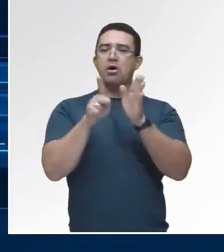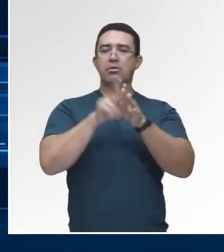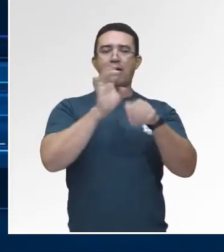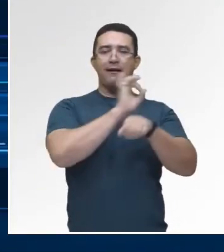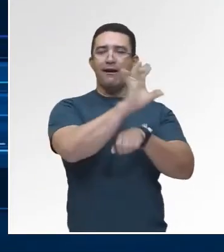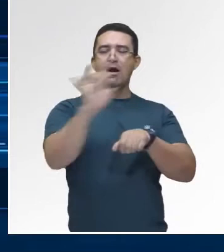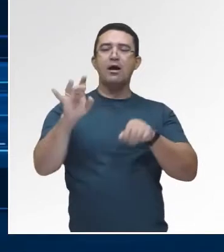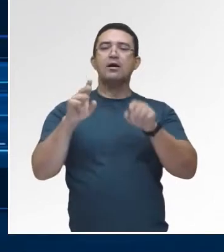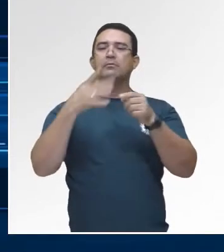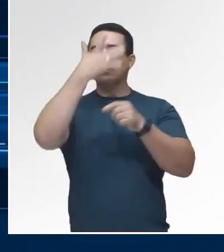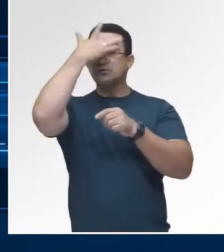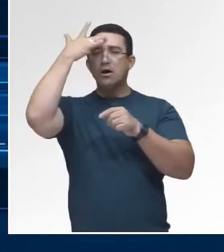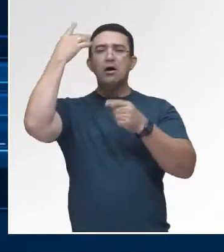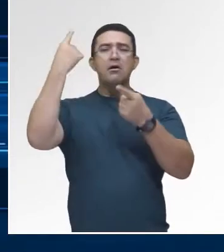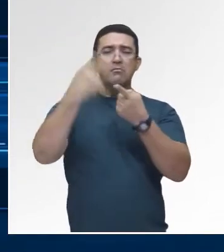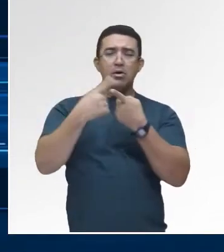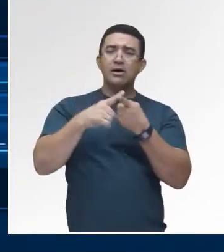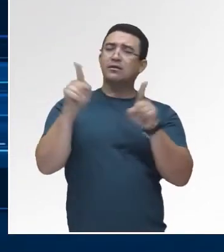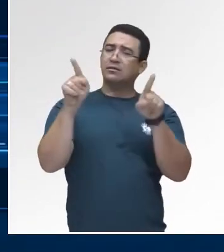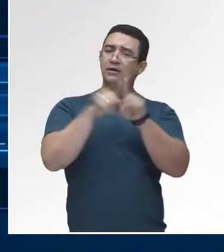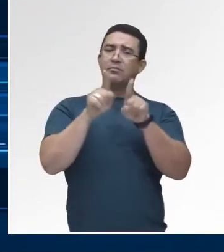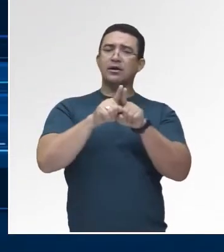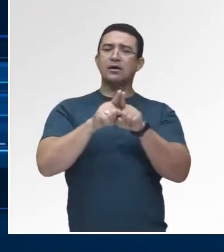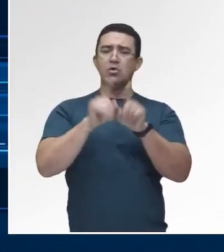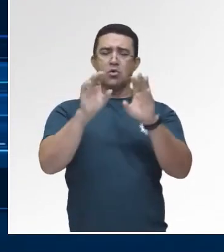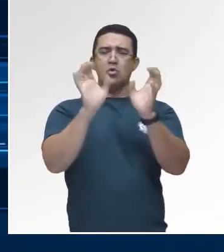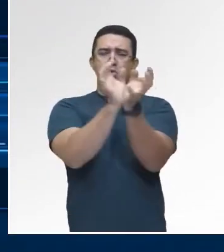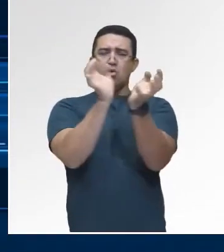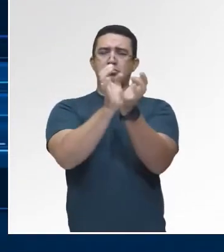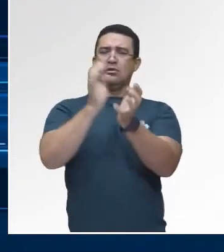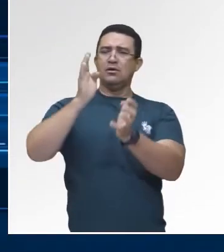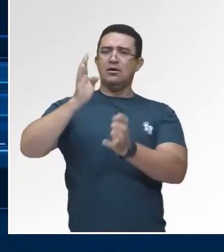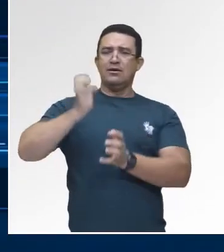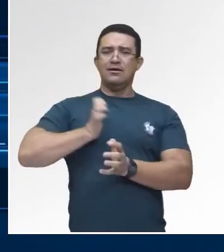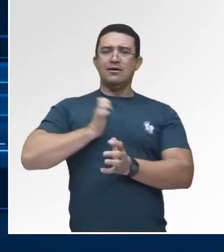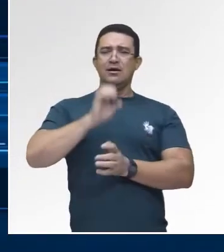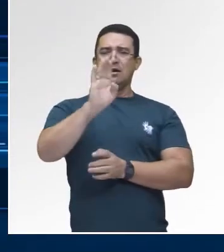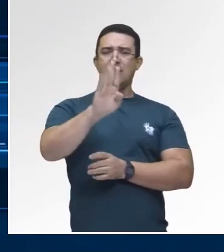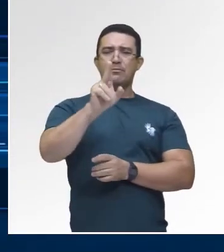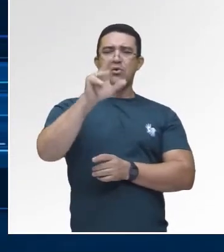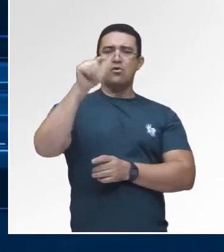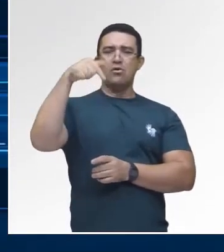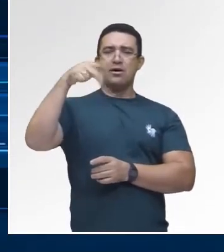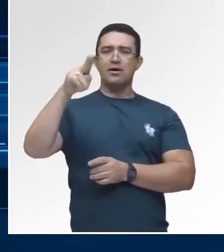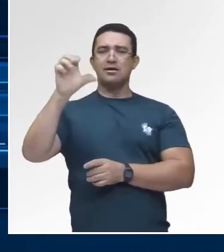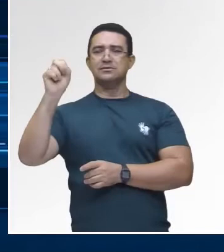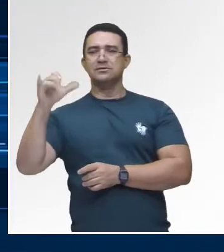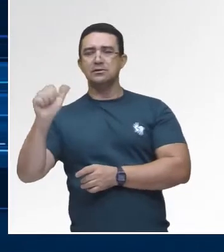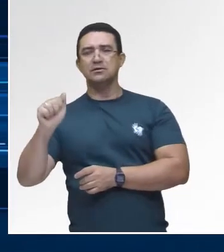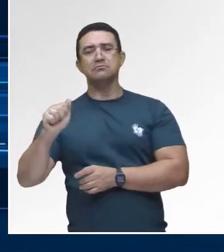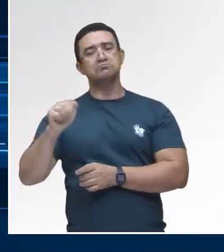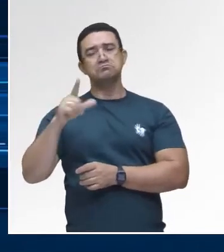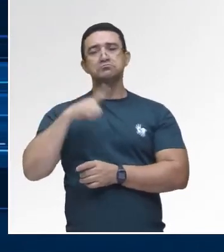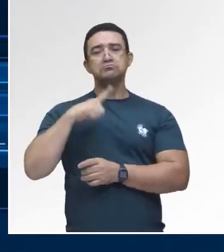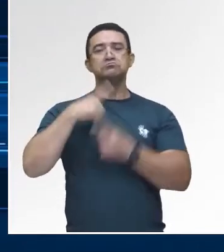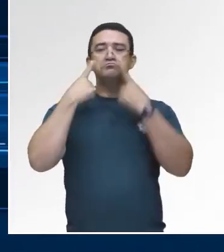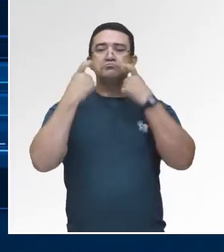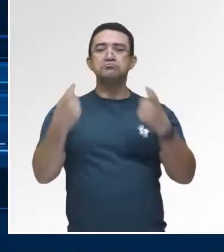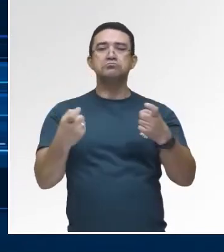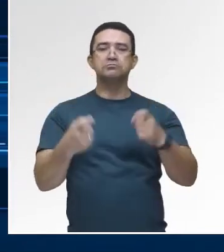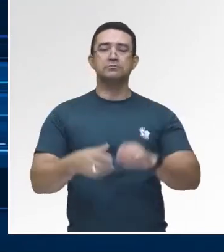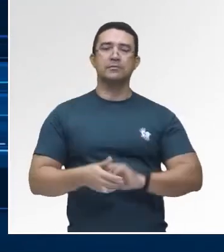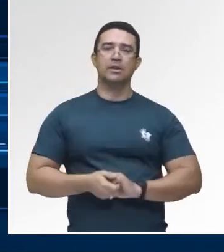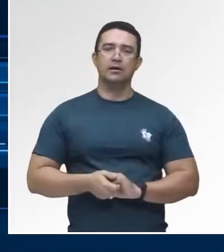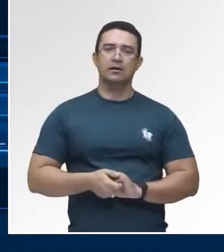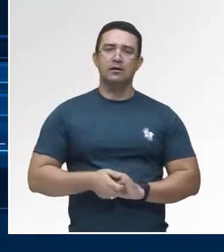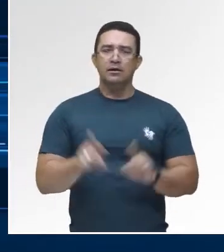até porque interessava a burguesia que tinha esse poder econômico. Muito bem, outras transformações. Transformações